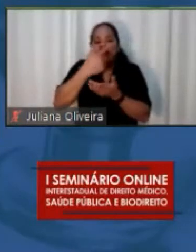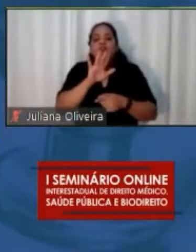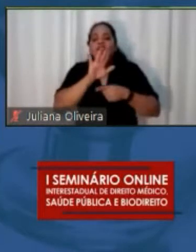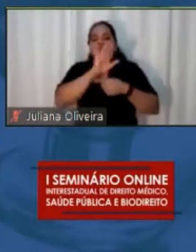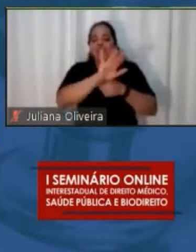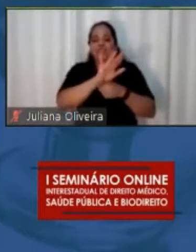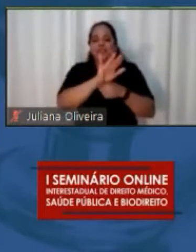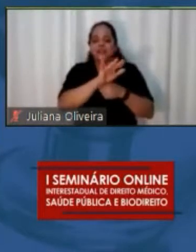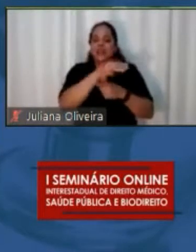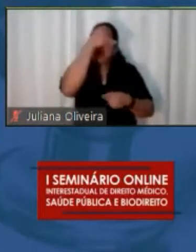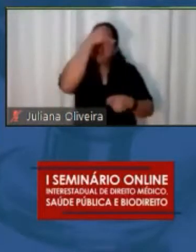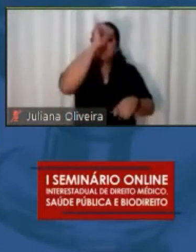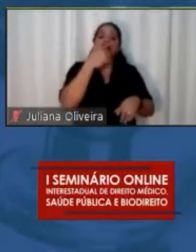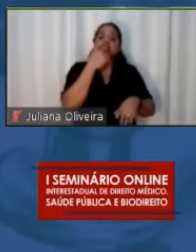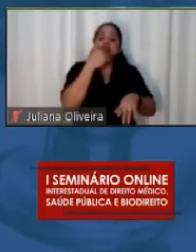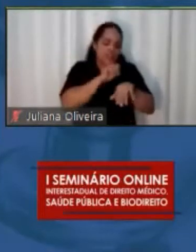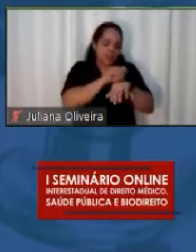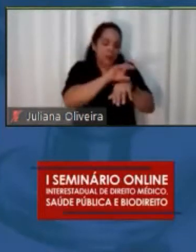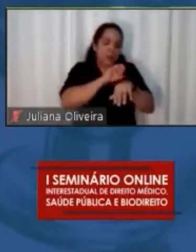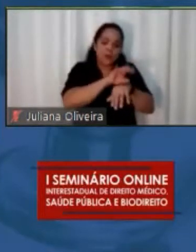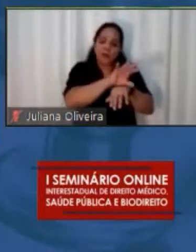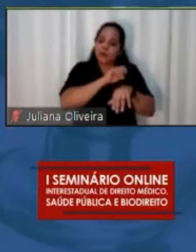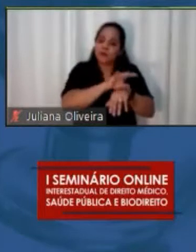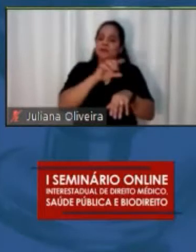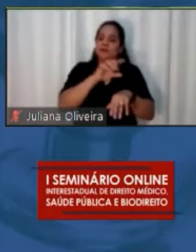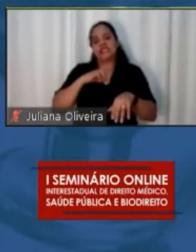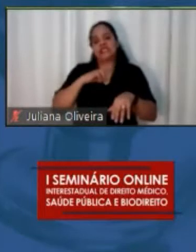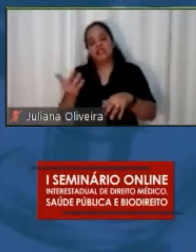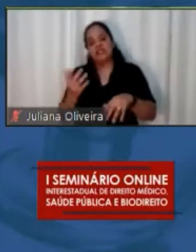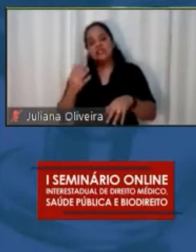farmacológica tem, em especial,